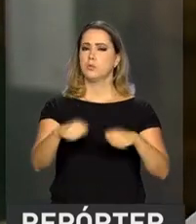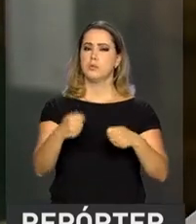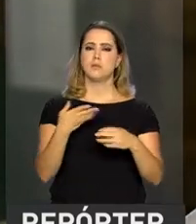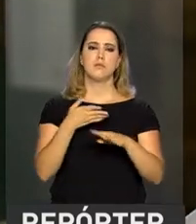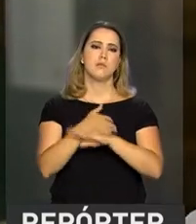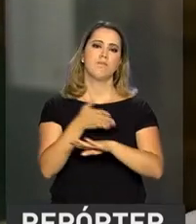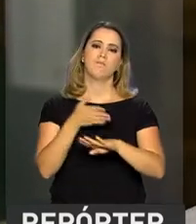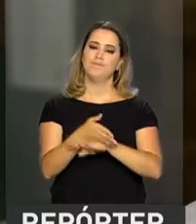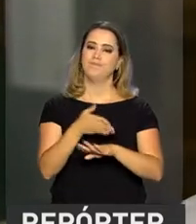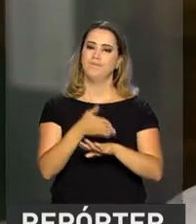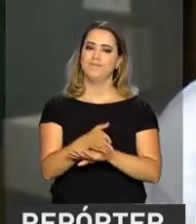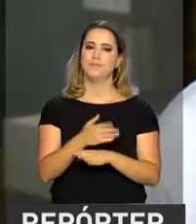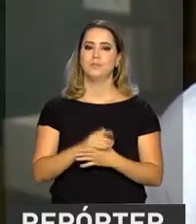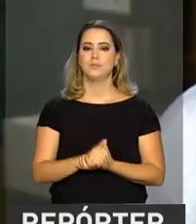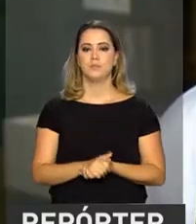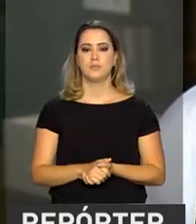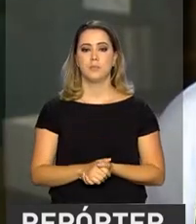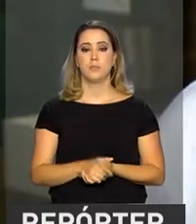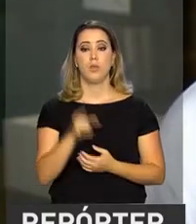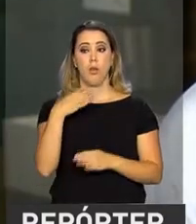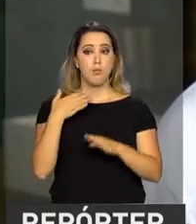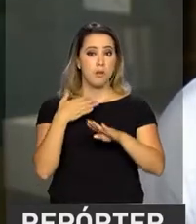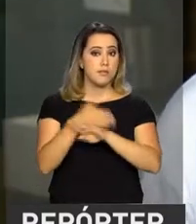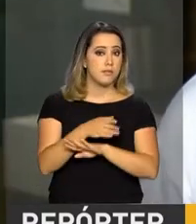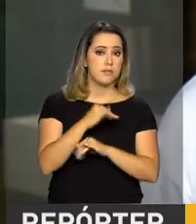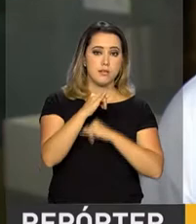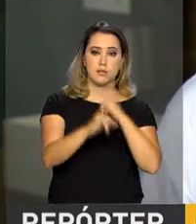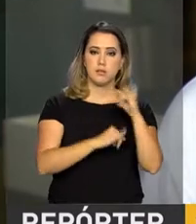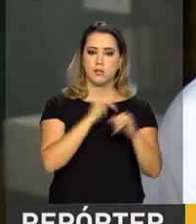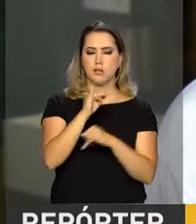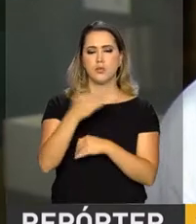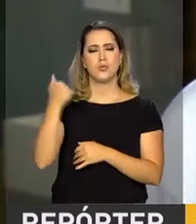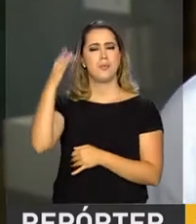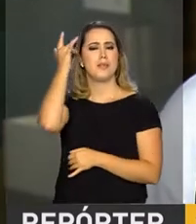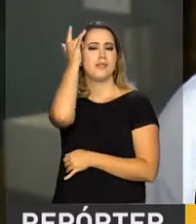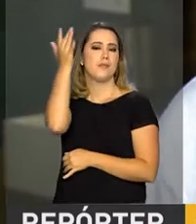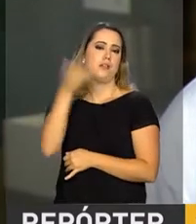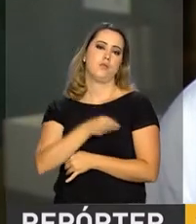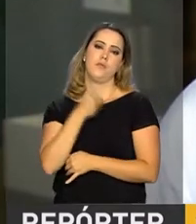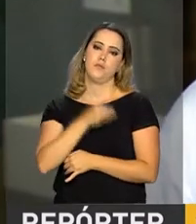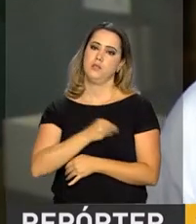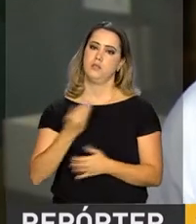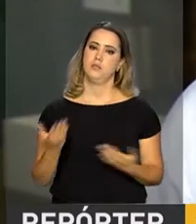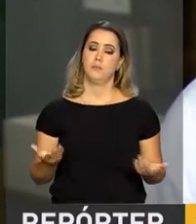a mesma oportunidade. O acesso à internet facilita mais a nossa vida.